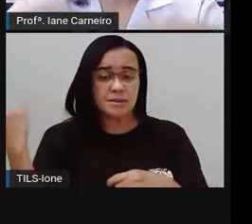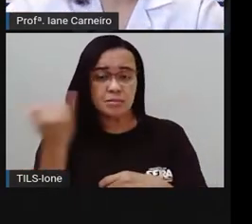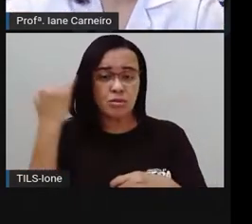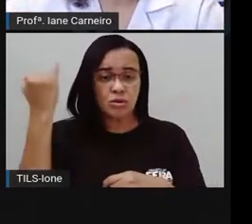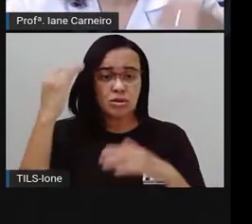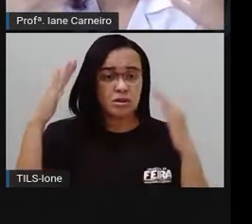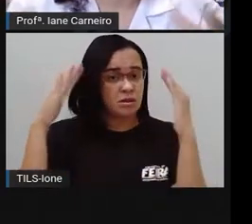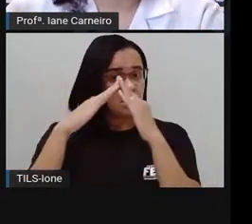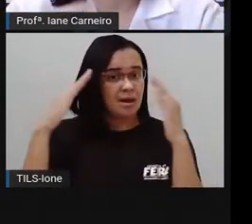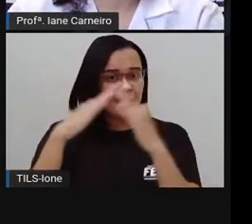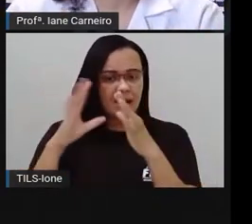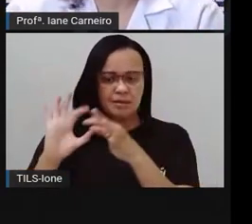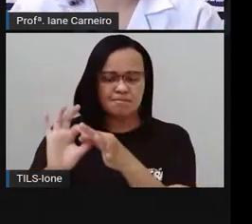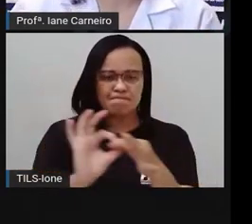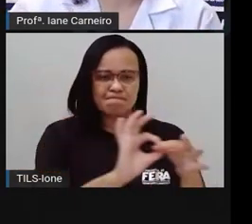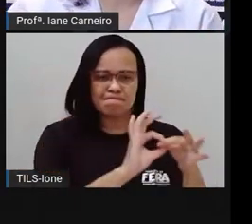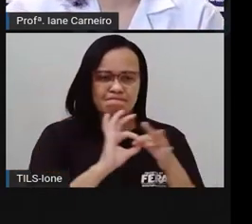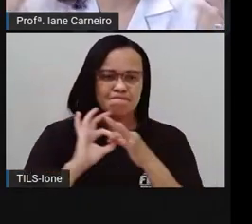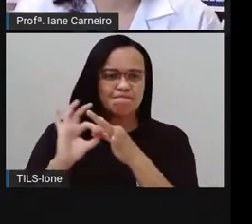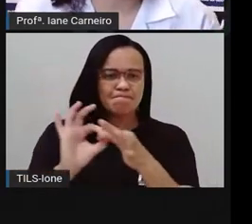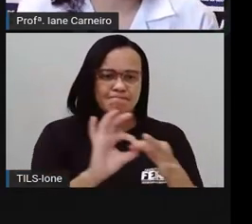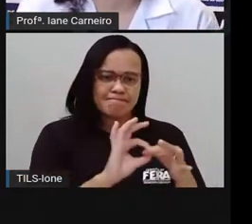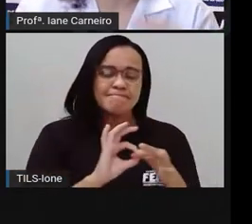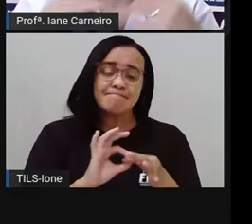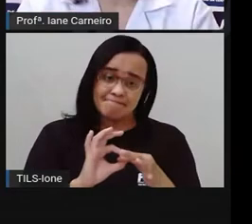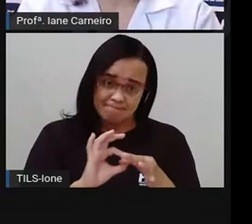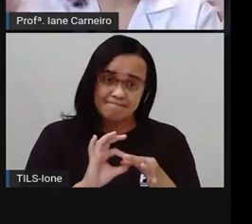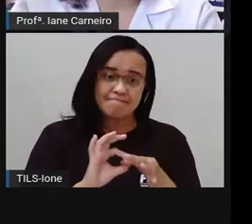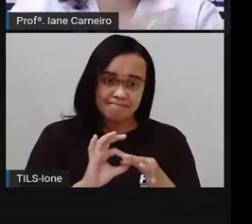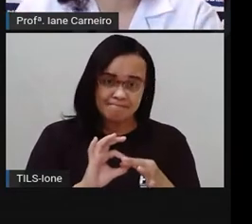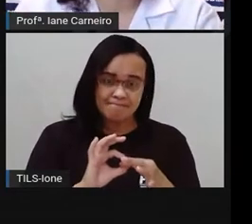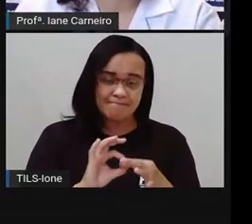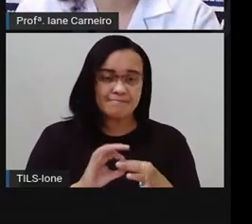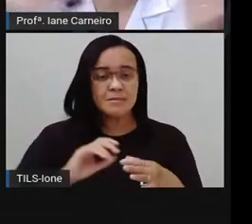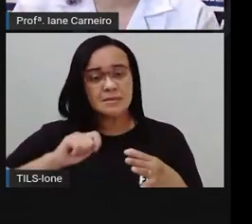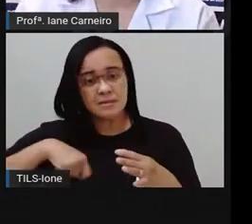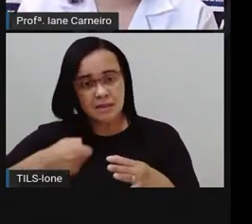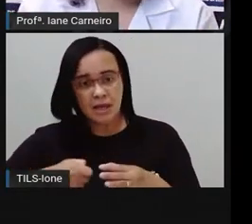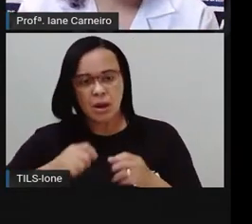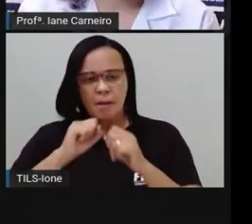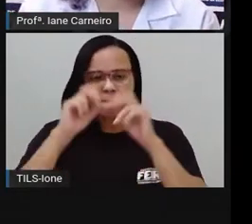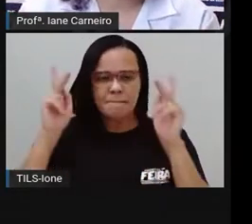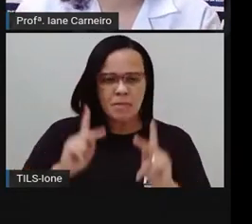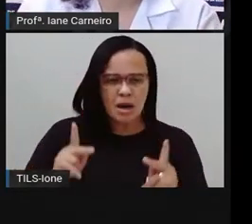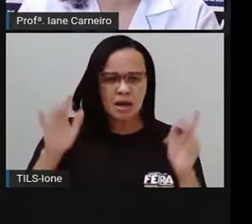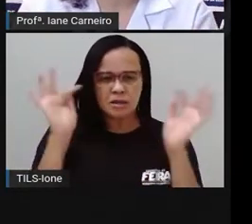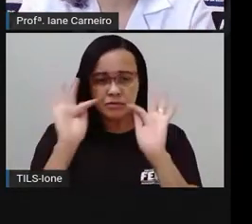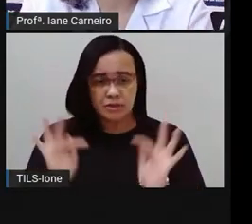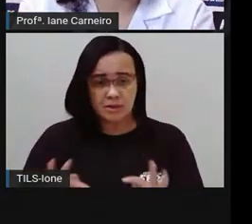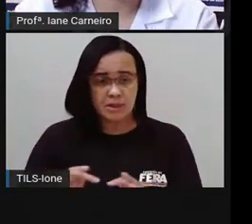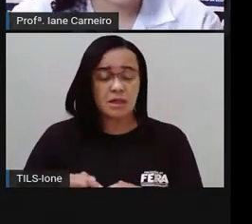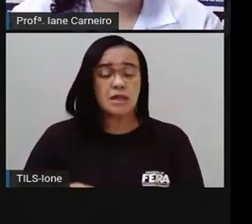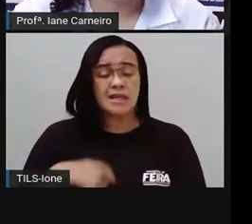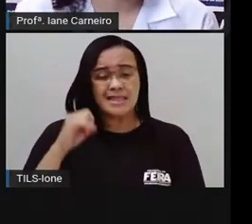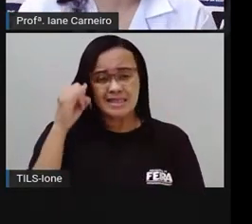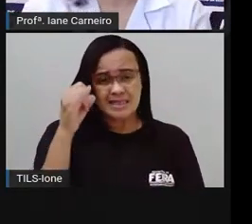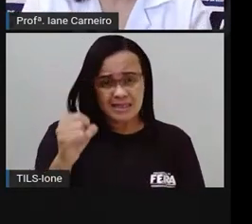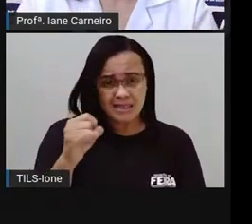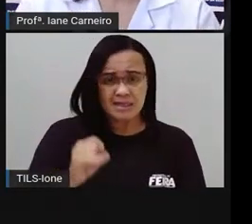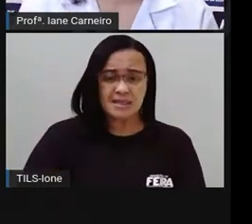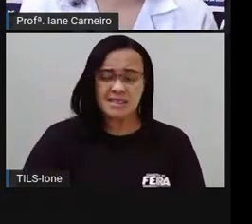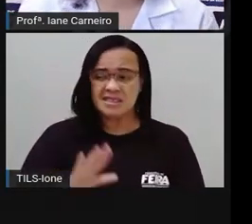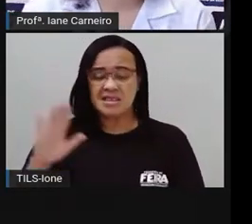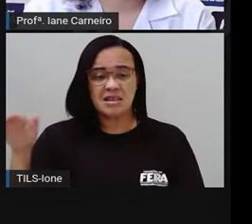a gente já pensou passar o dia na escola, passar o dia no trabalho e chegar em casa com confusão, não dá, né? Então a gente tem que viver com